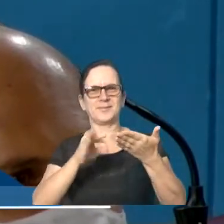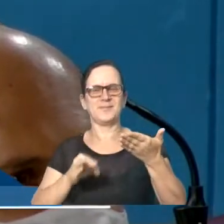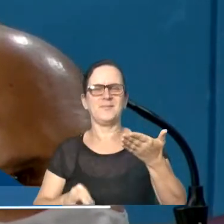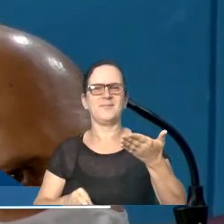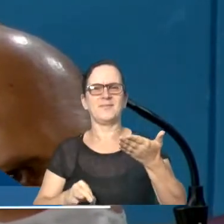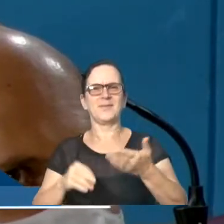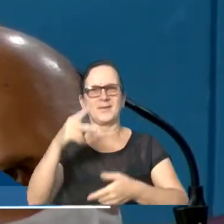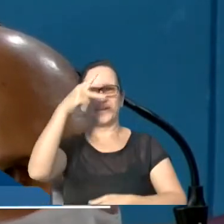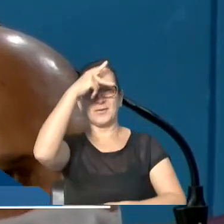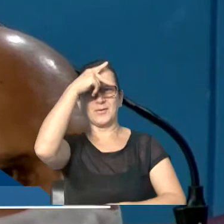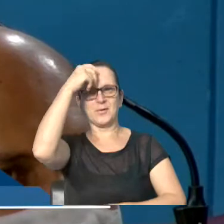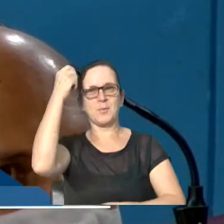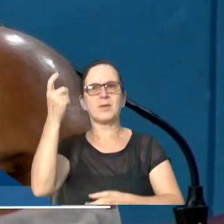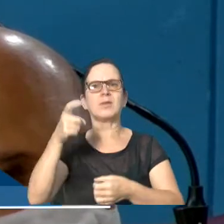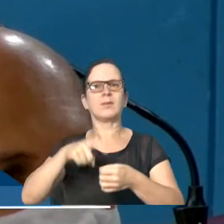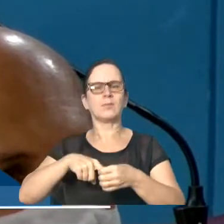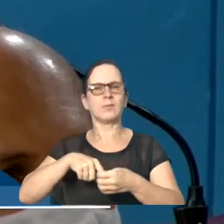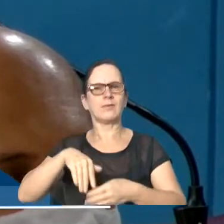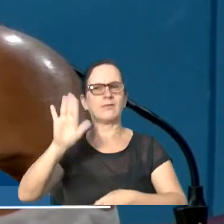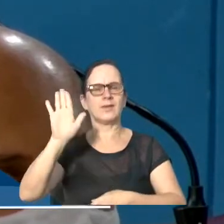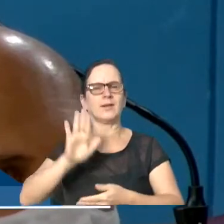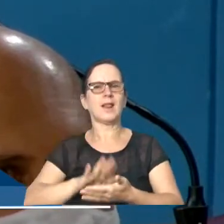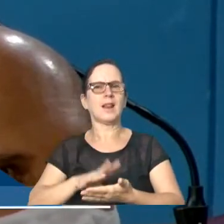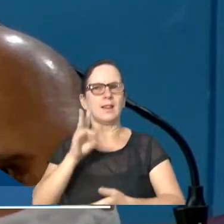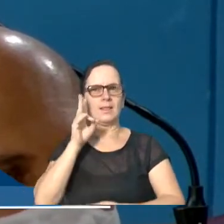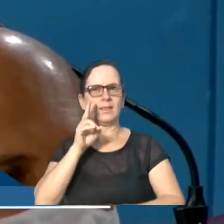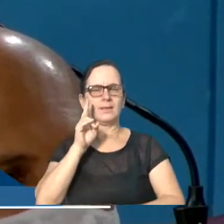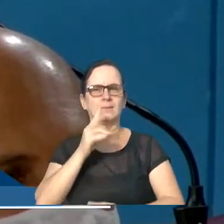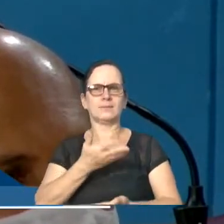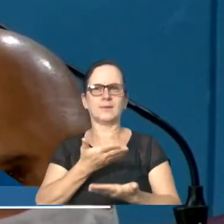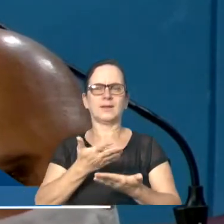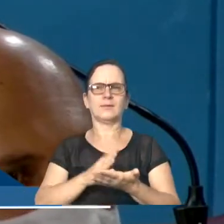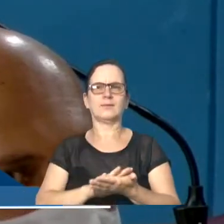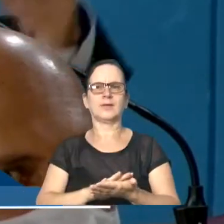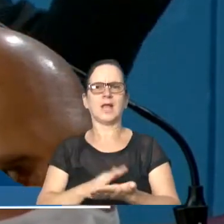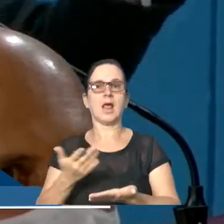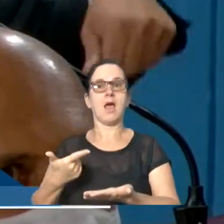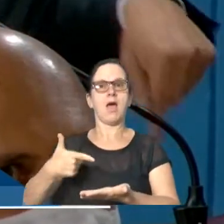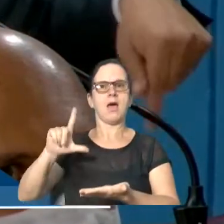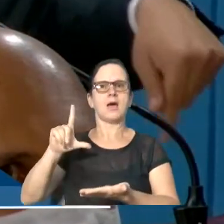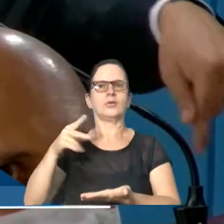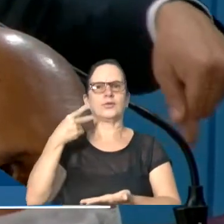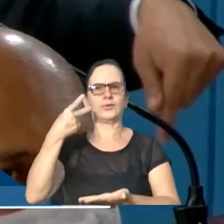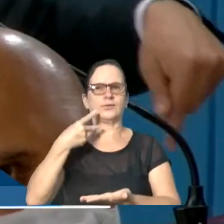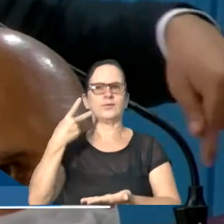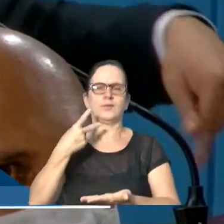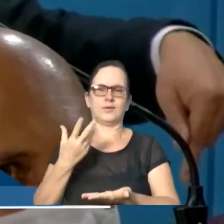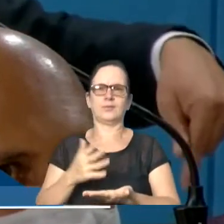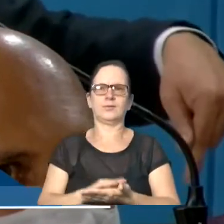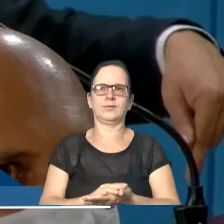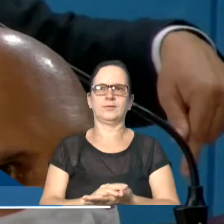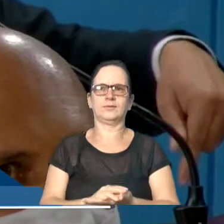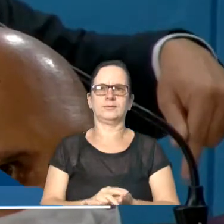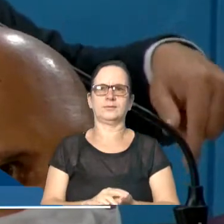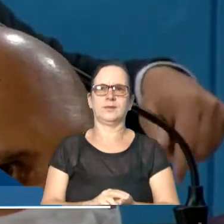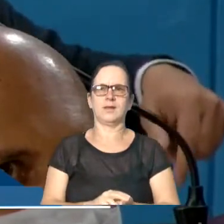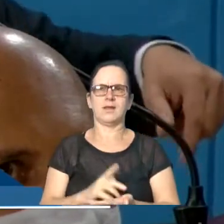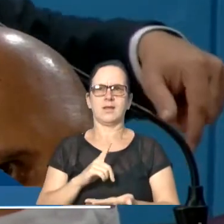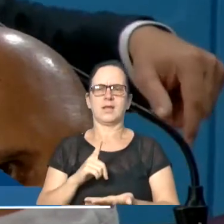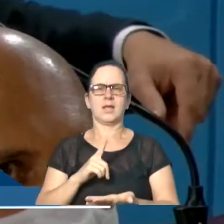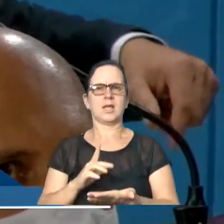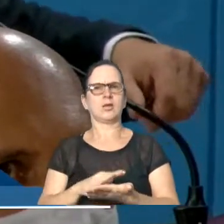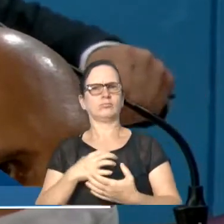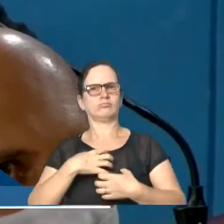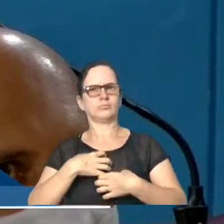prefeito tem que vir aqui para relembrar o Ademário vereador, porque eu duvido que o Ademário vereador ia tomar